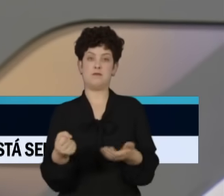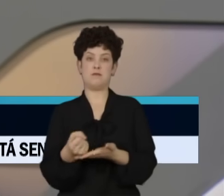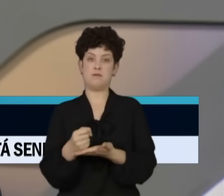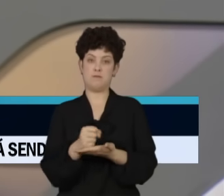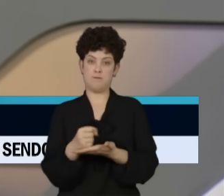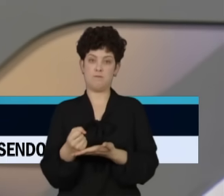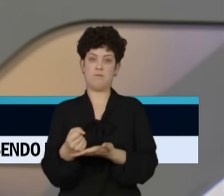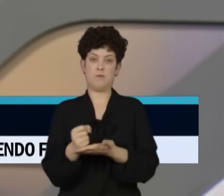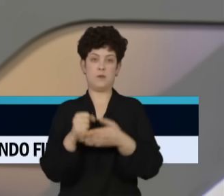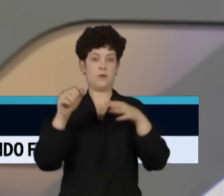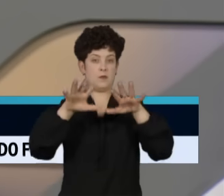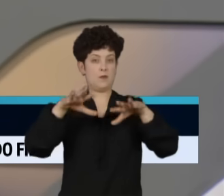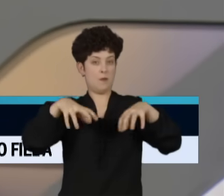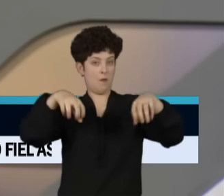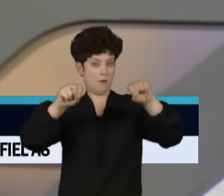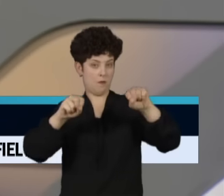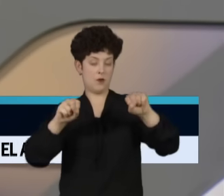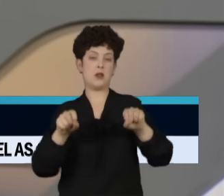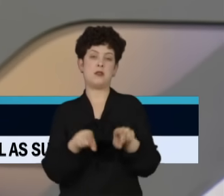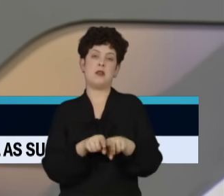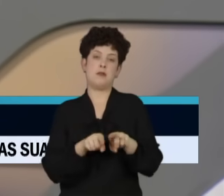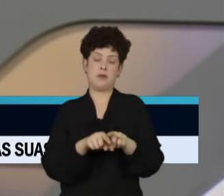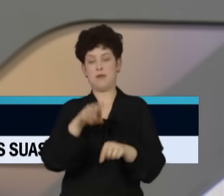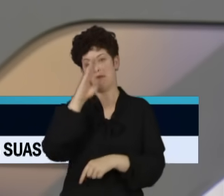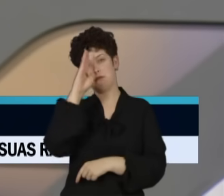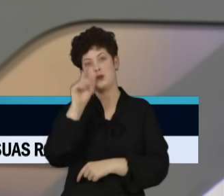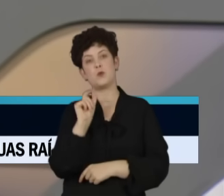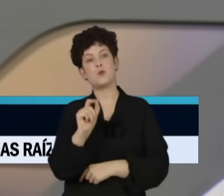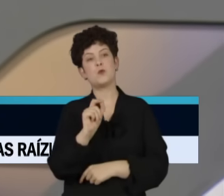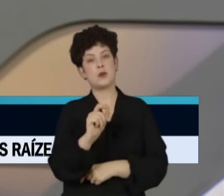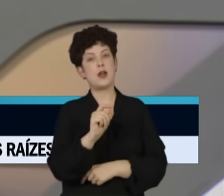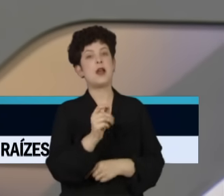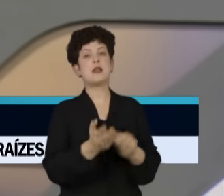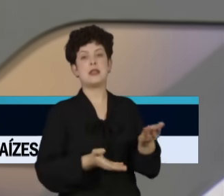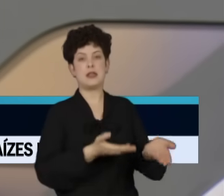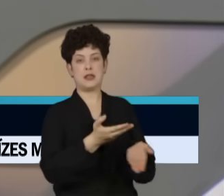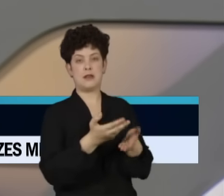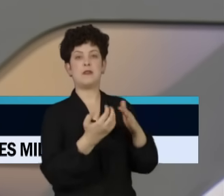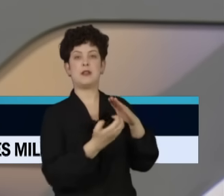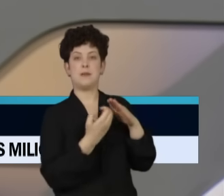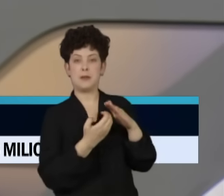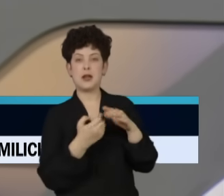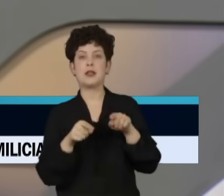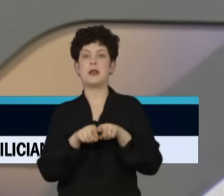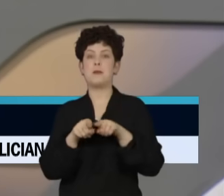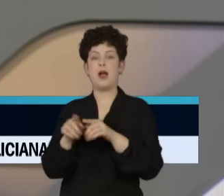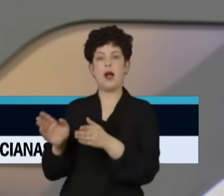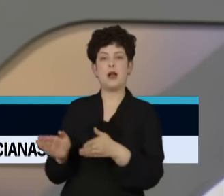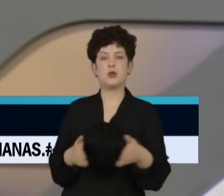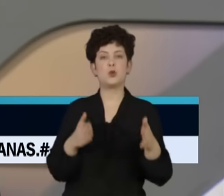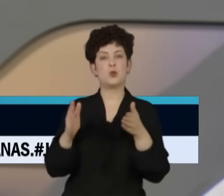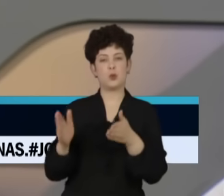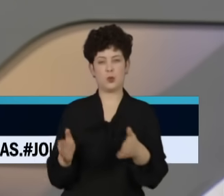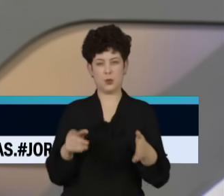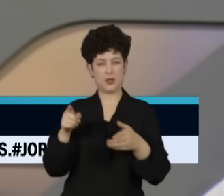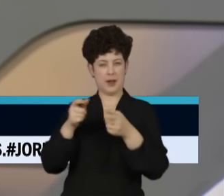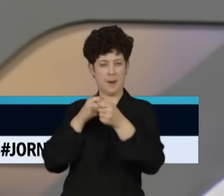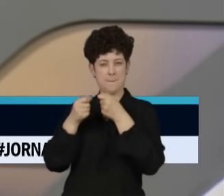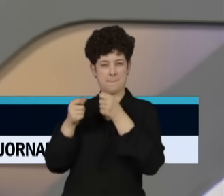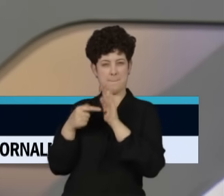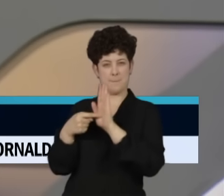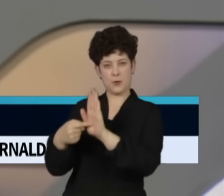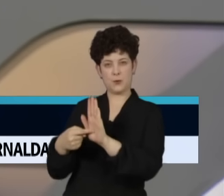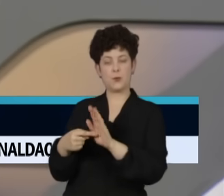nuvem e também, mas principalmente os prestadores de serviços, a indústria, como a reportagem acabou de